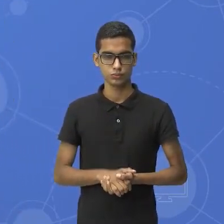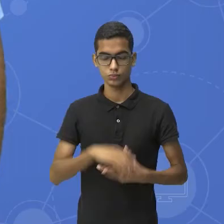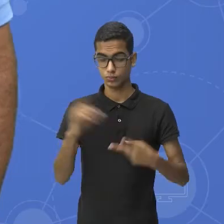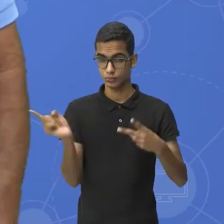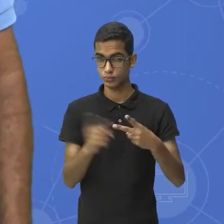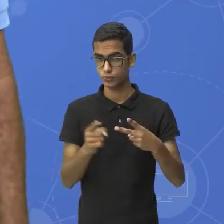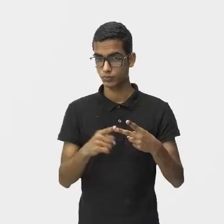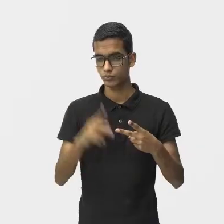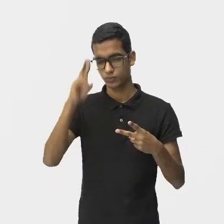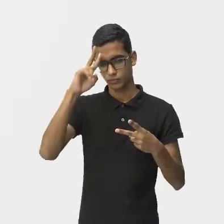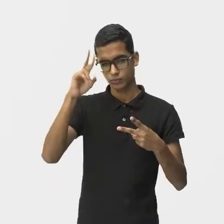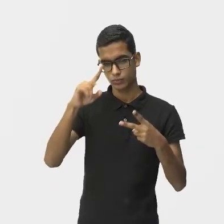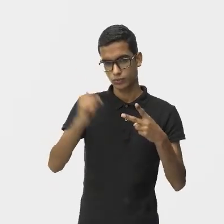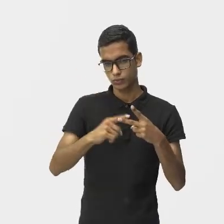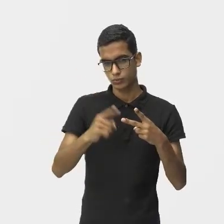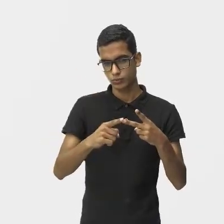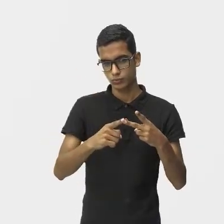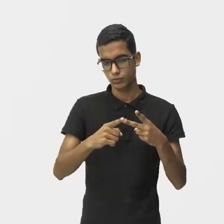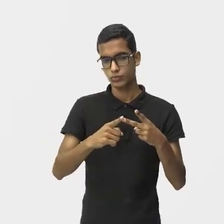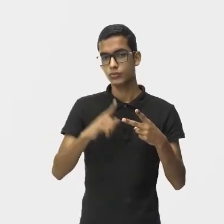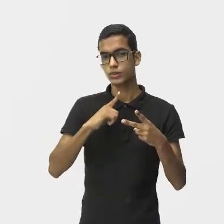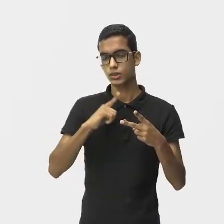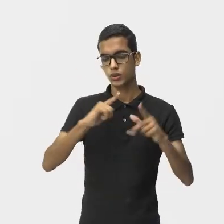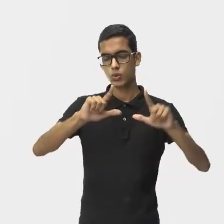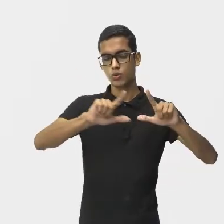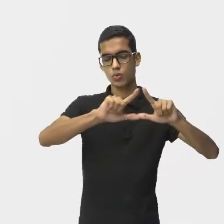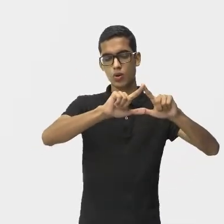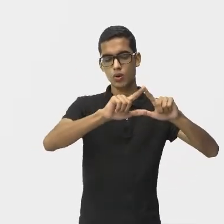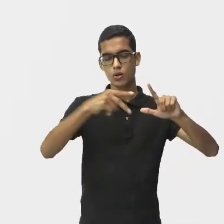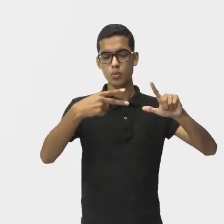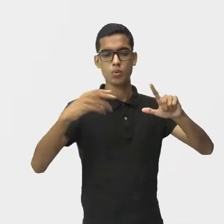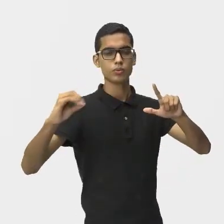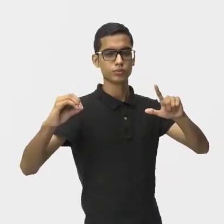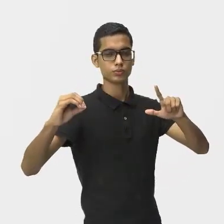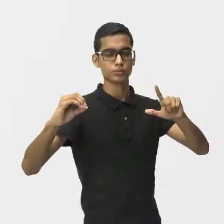a zero. Vamos lá? Então, nós temos agora